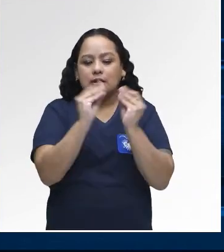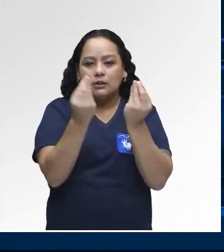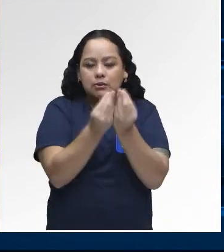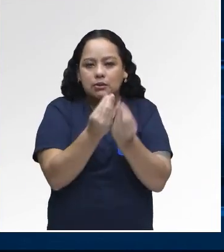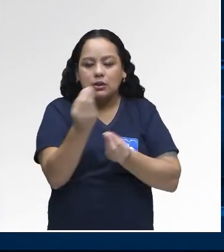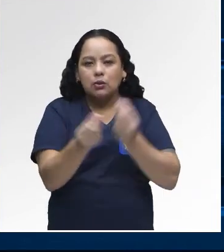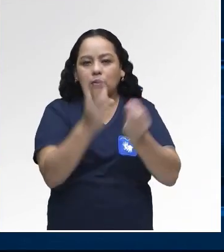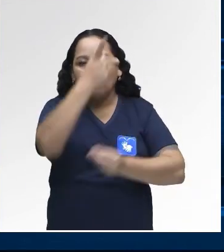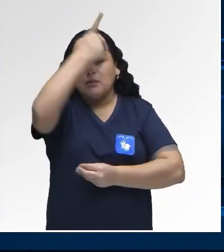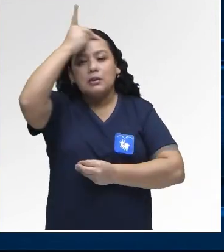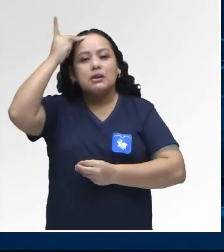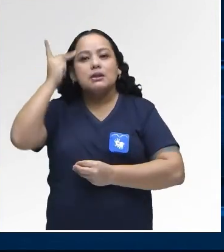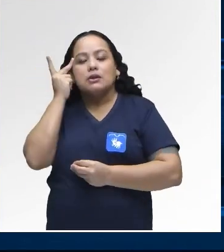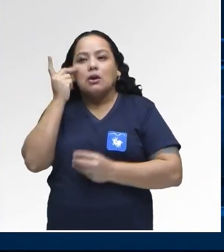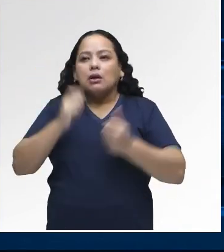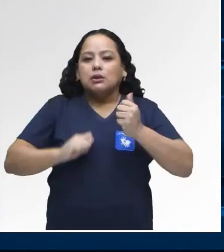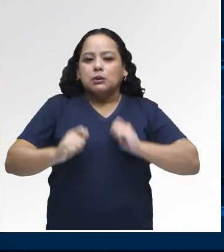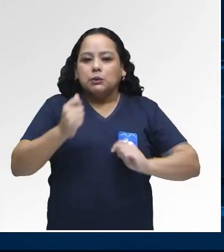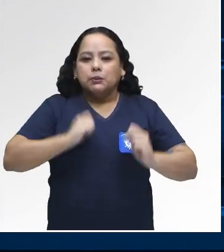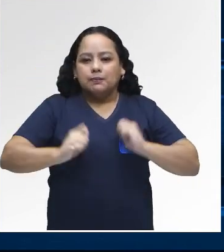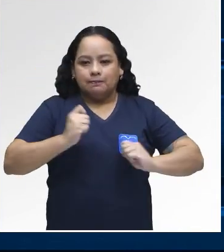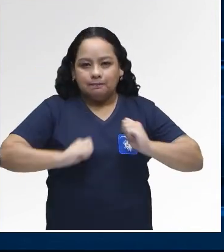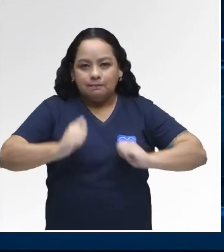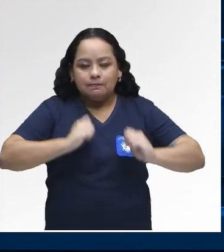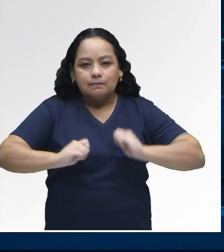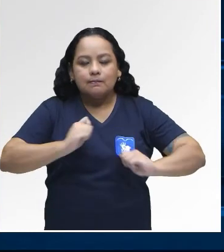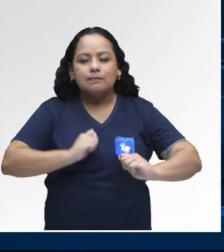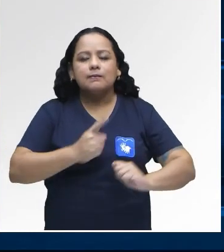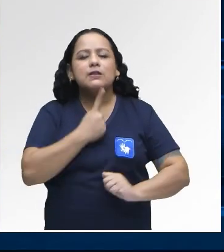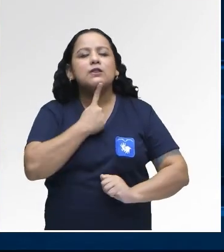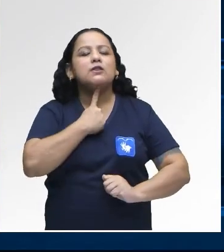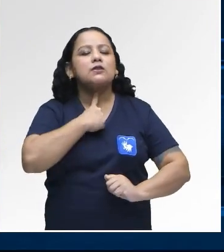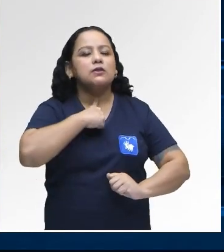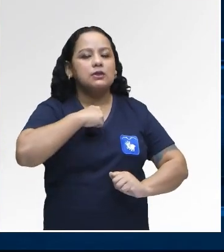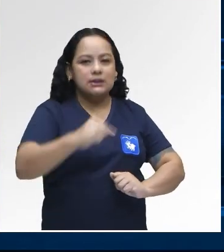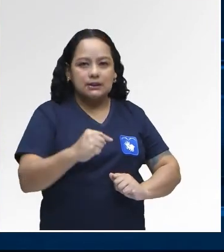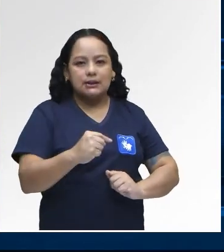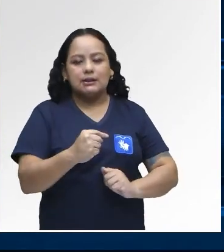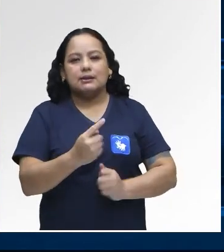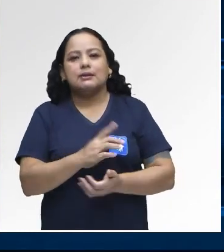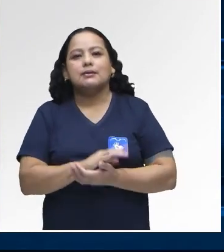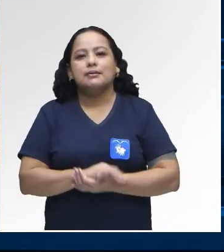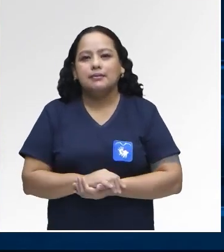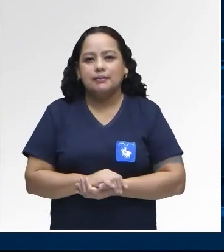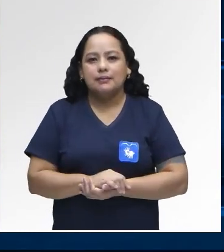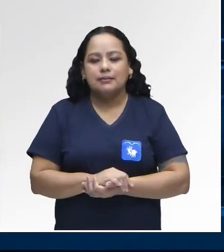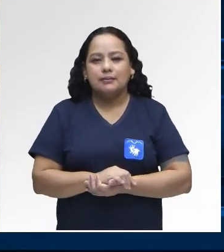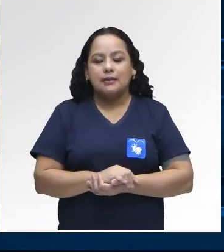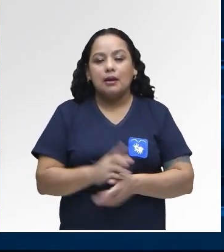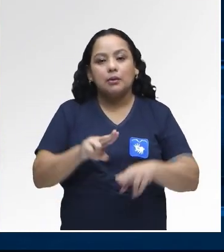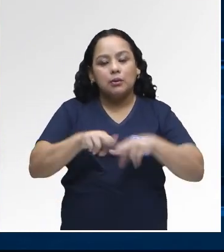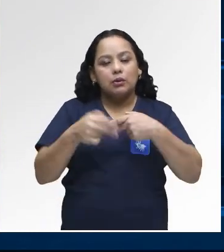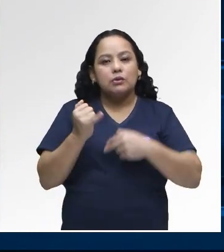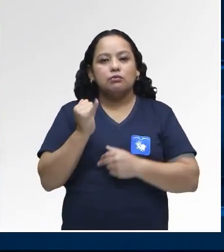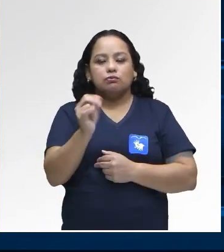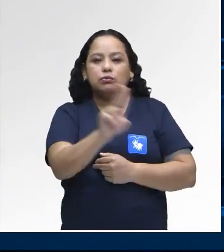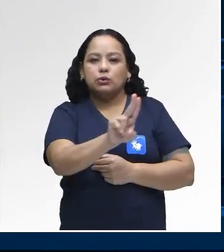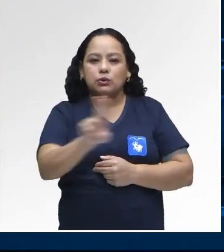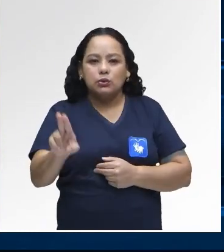fica muito ansiosa, querendo consumir, né? Por isso que a gente chama